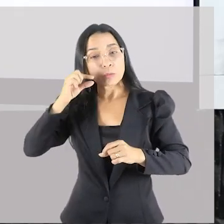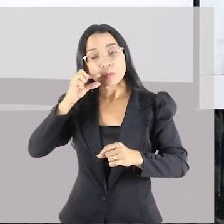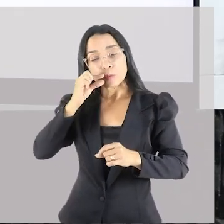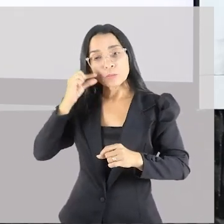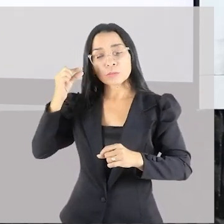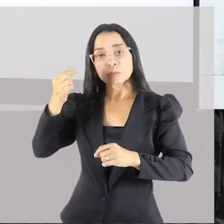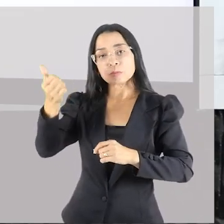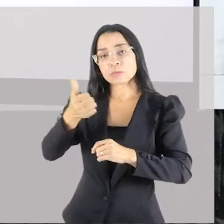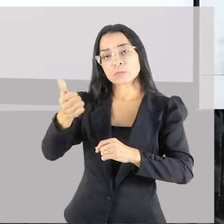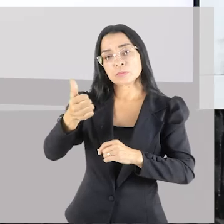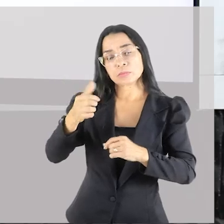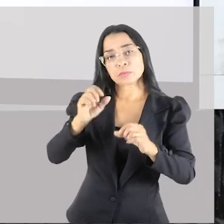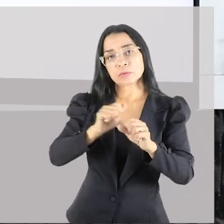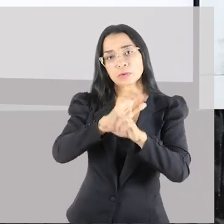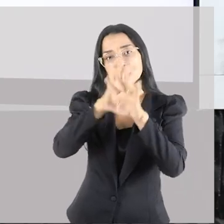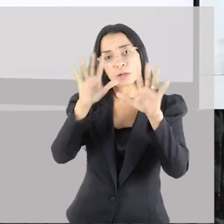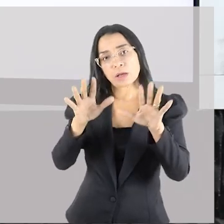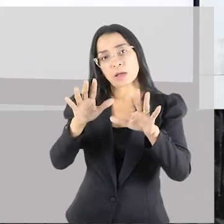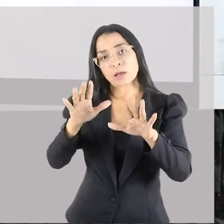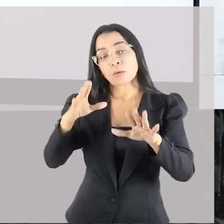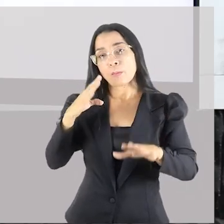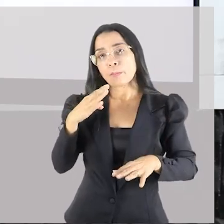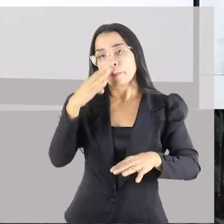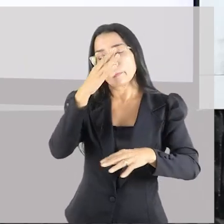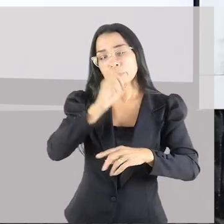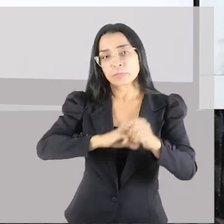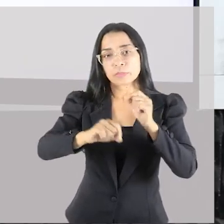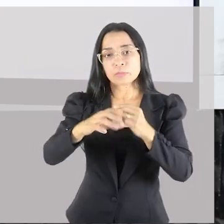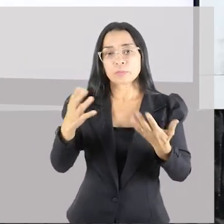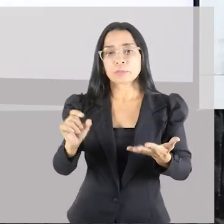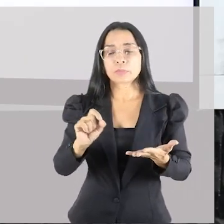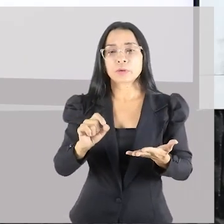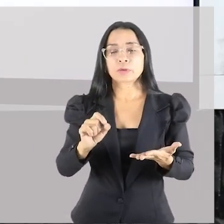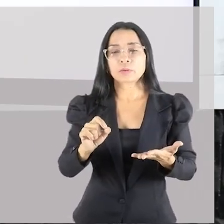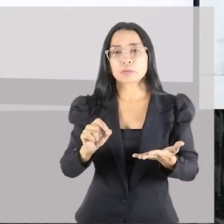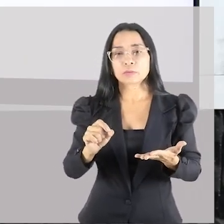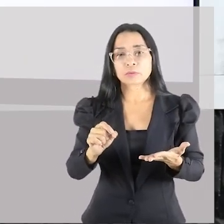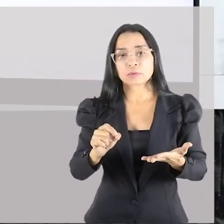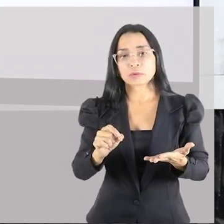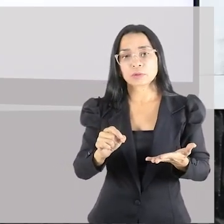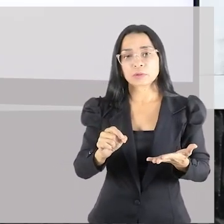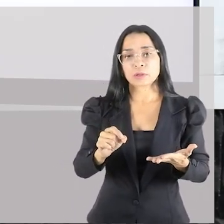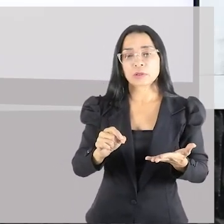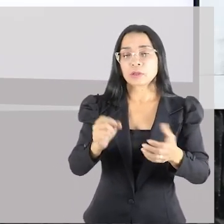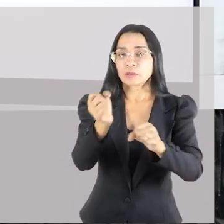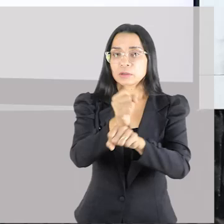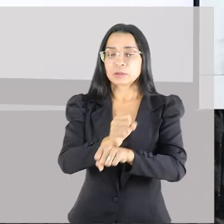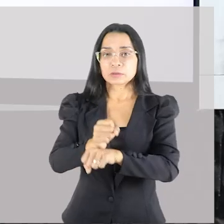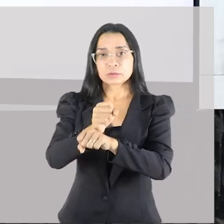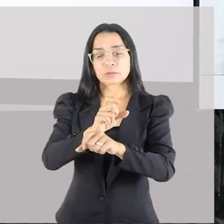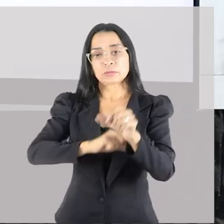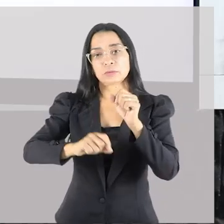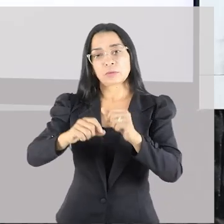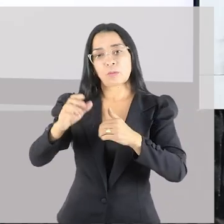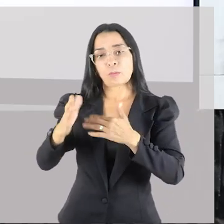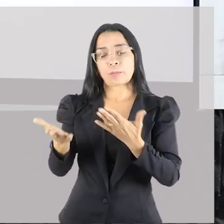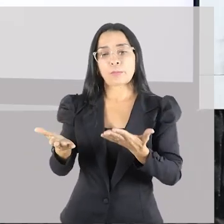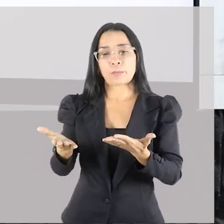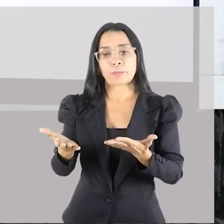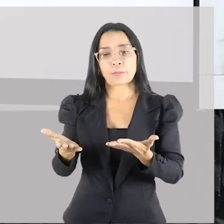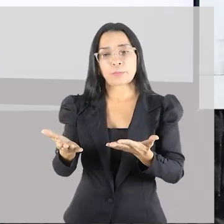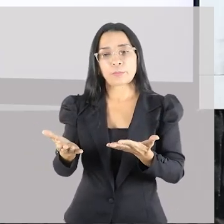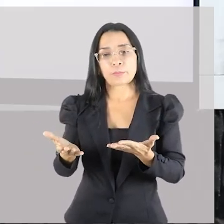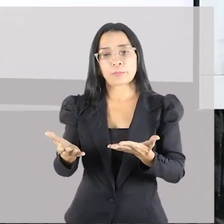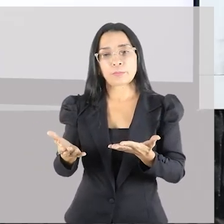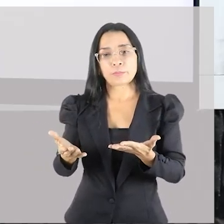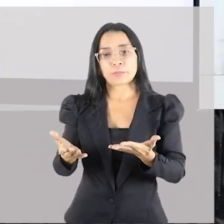o ponto-chave que a Confederação colocava era exatamente a escravidão, esse processo de escravidão.